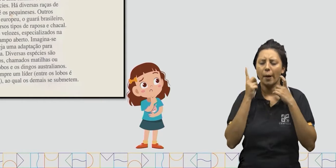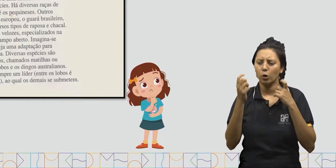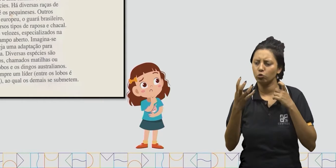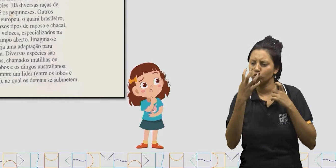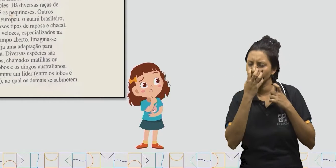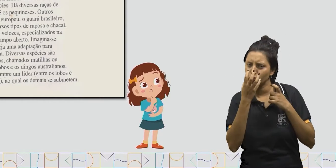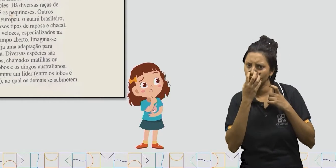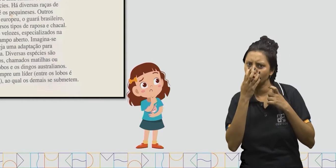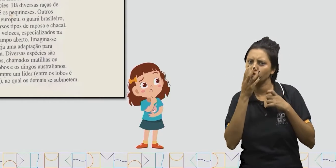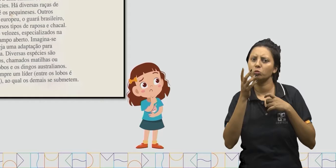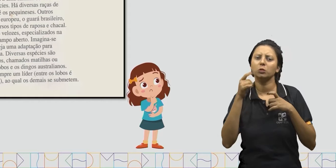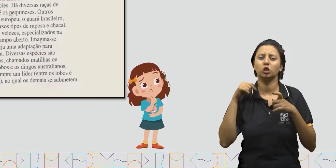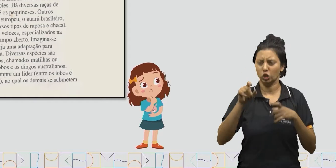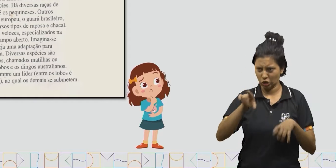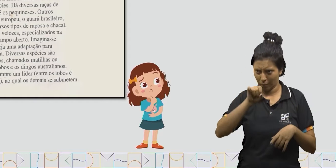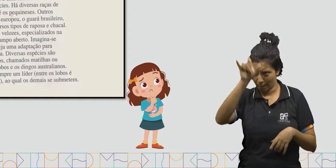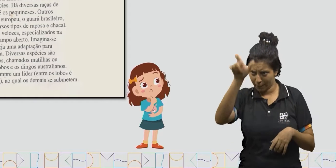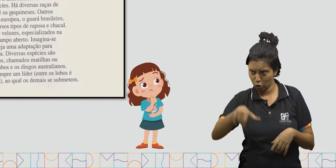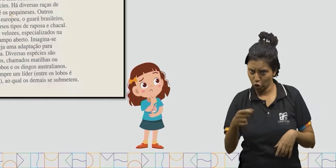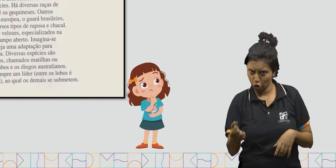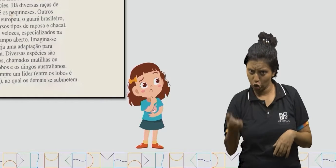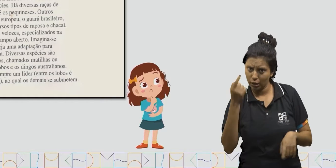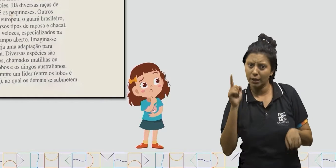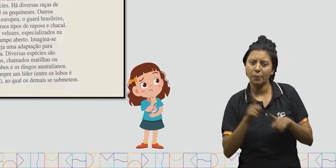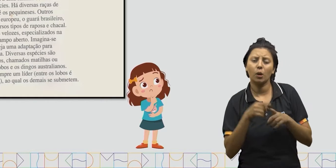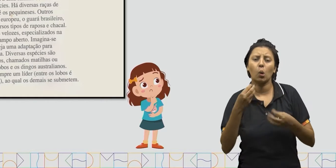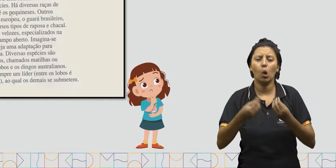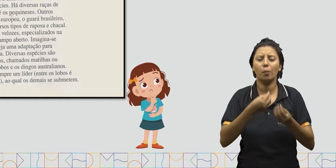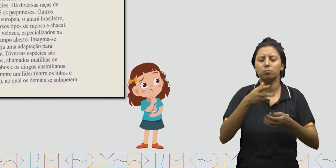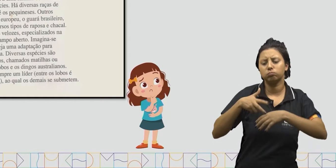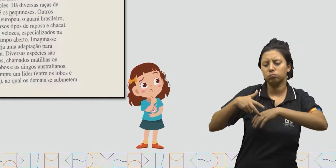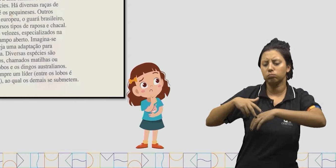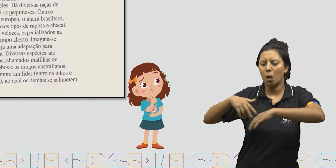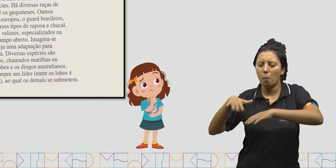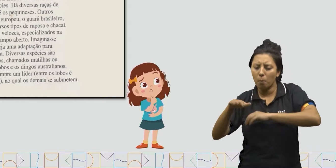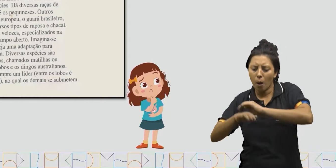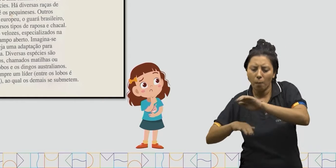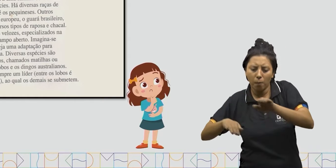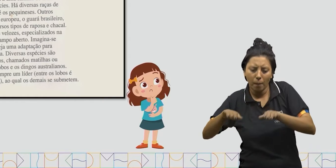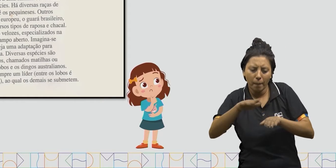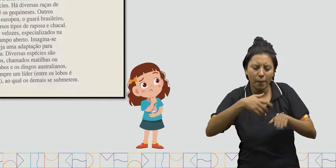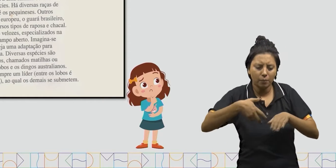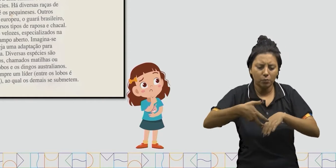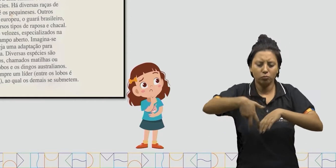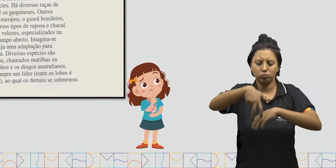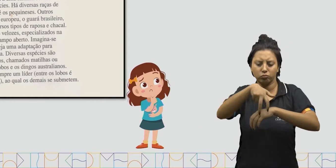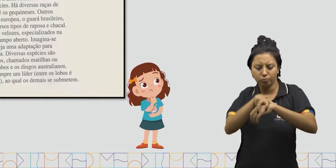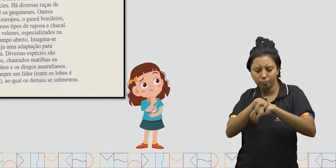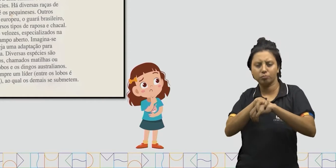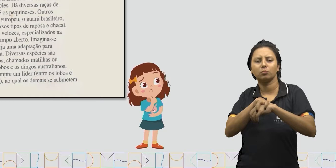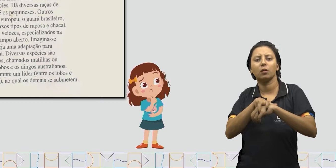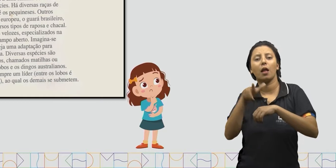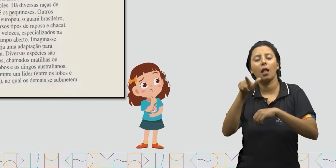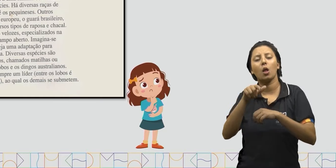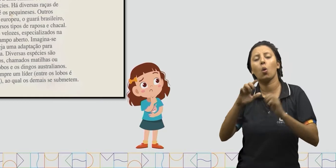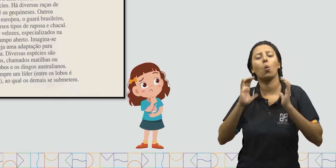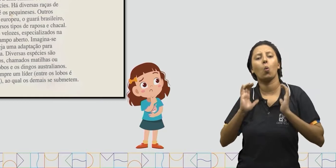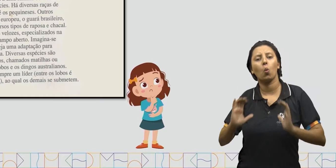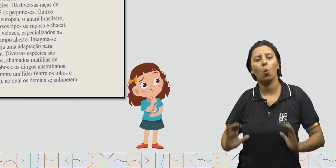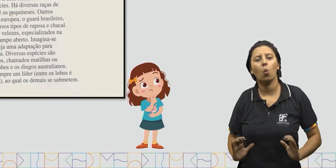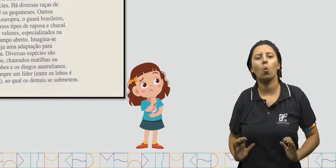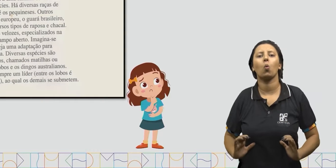na presença de um estranho, e o modo como ele anda em círculos antes de se deitar para dormir, são